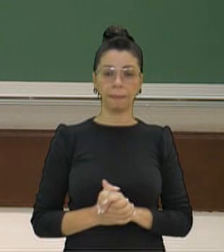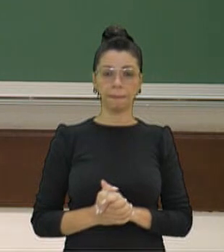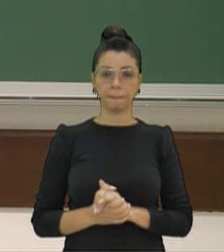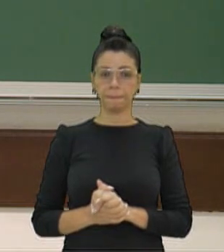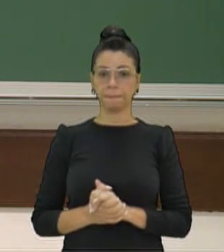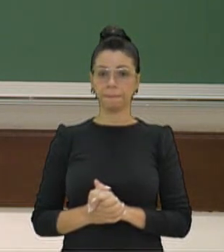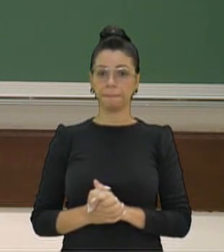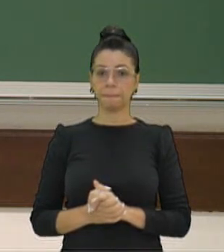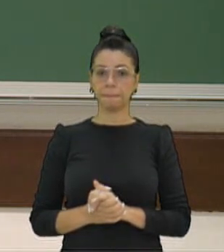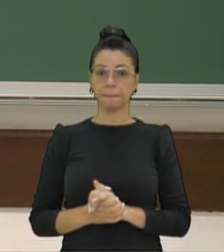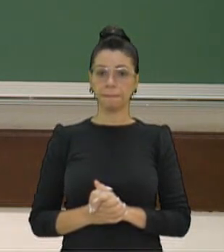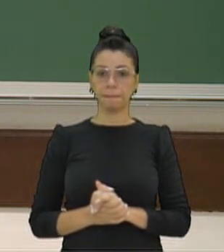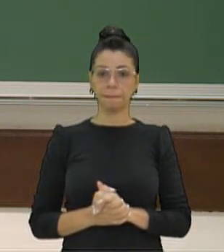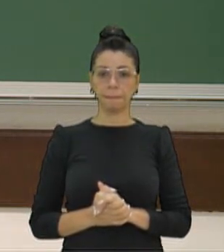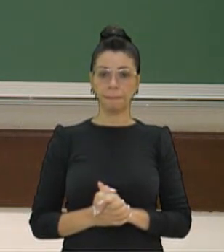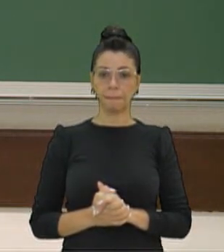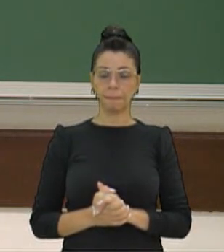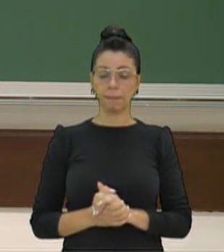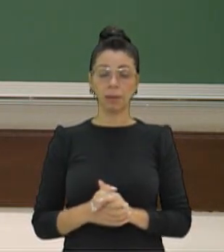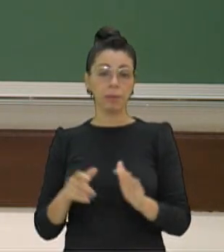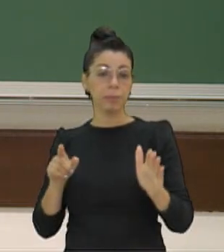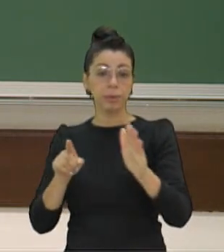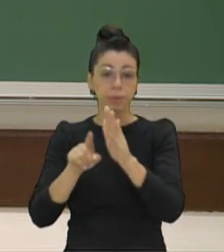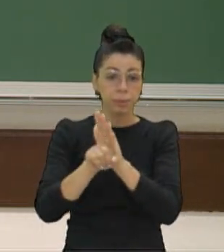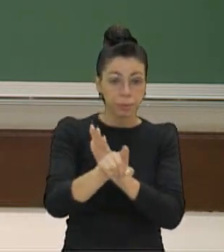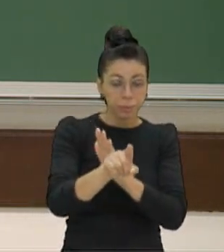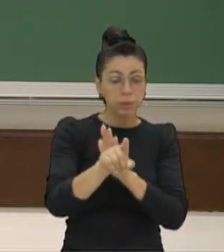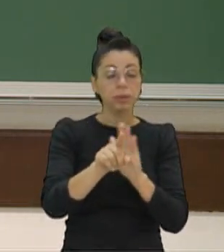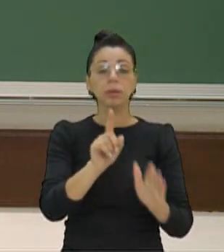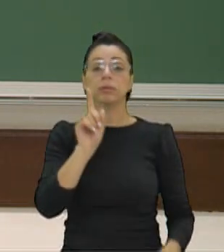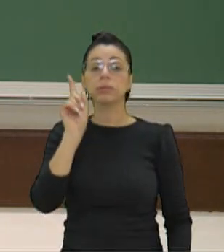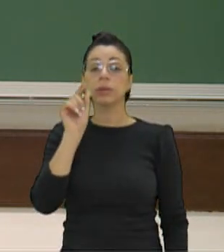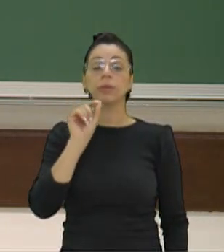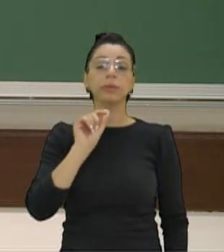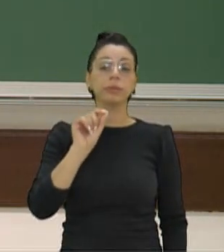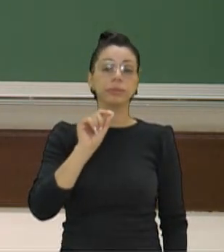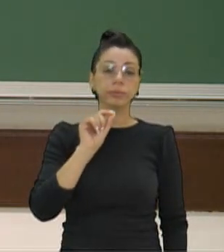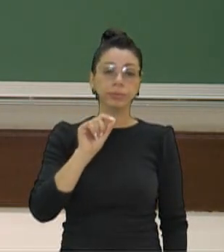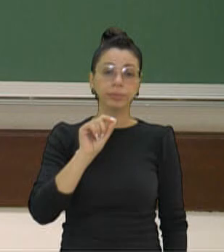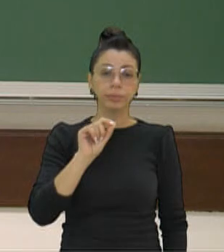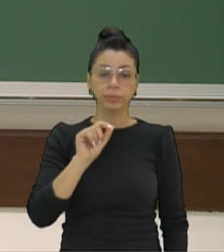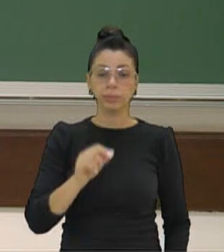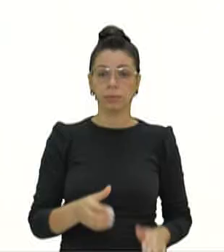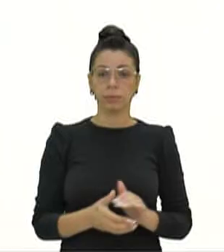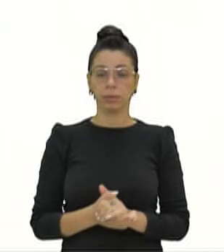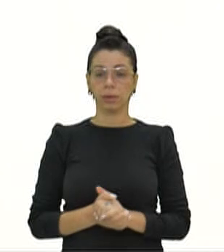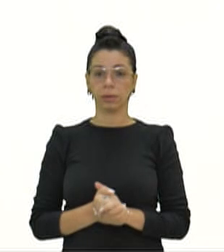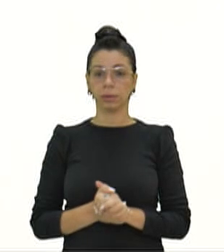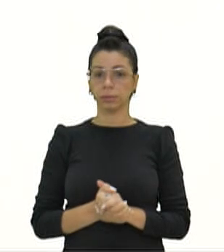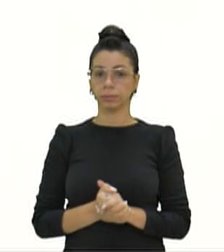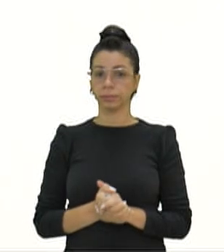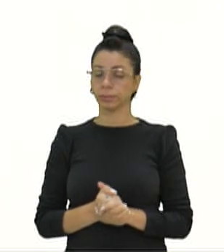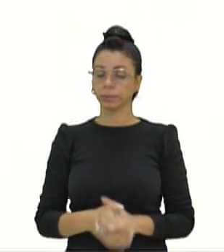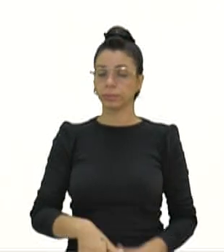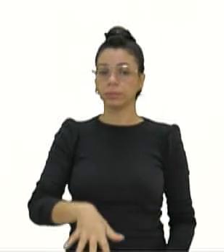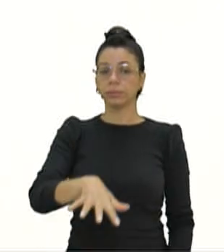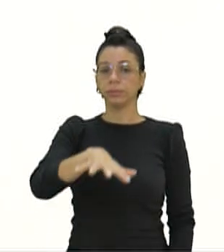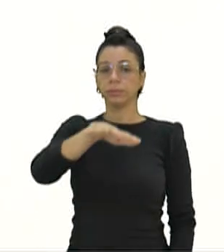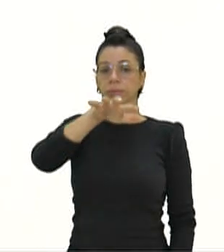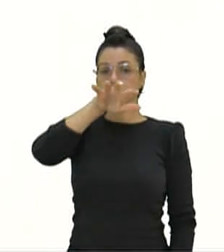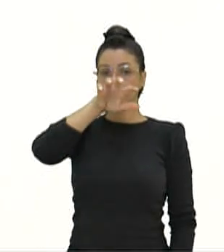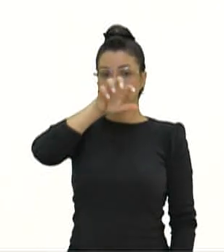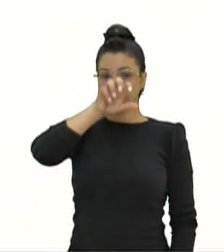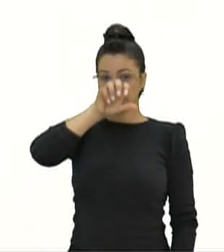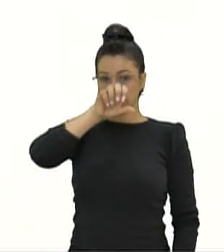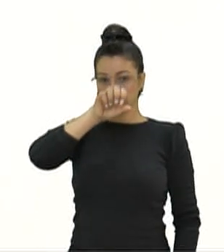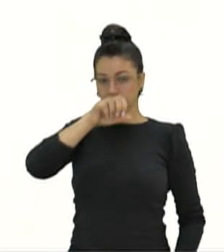então, temos um quiz e neste quiz diz o seguinte: na inspiração, o diafragma e os